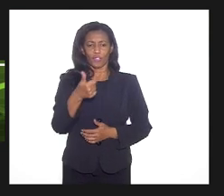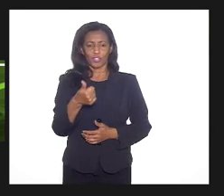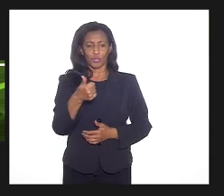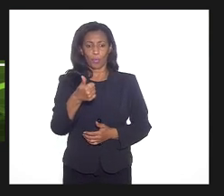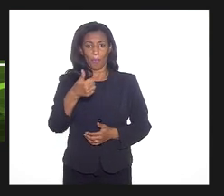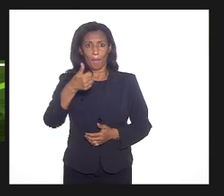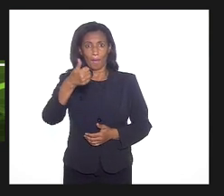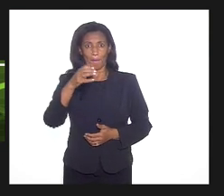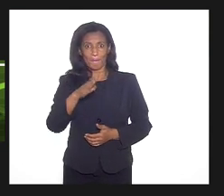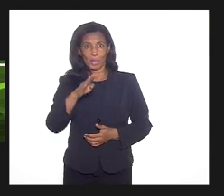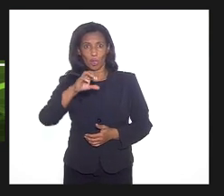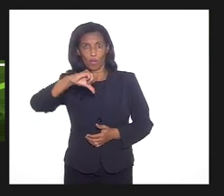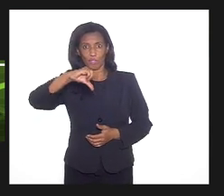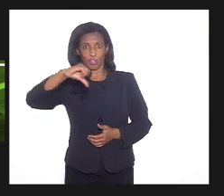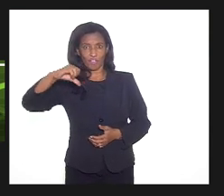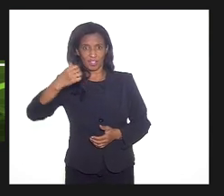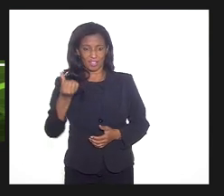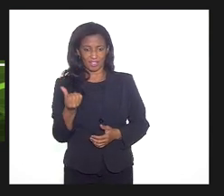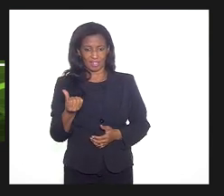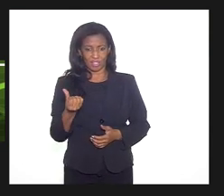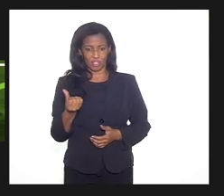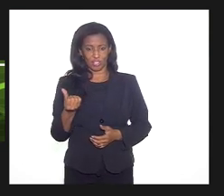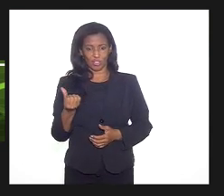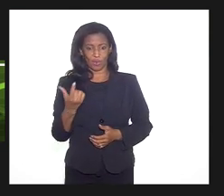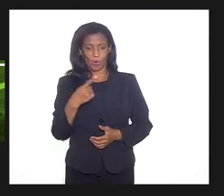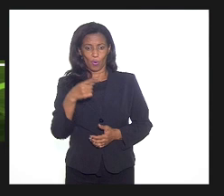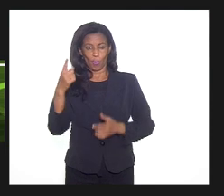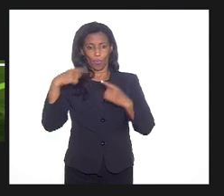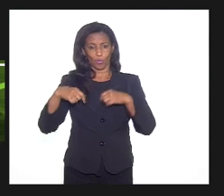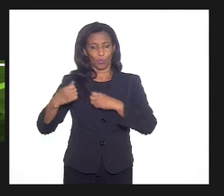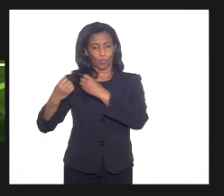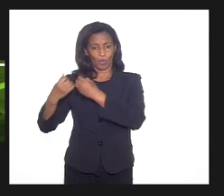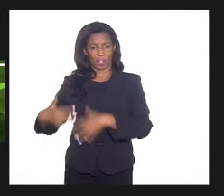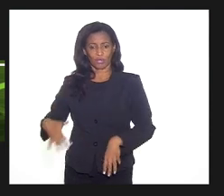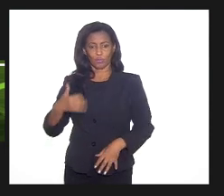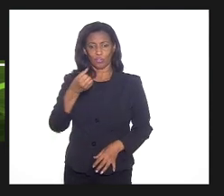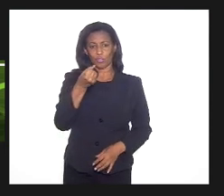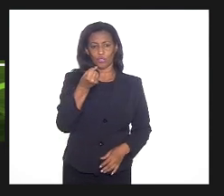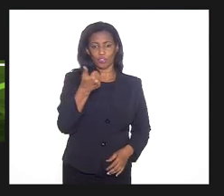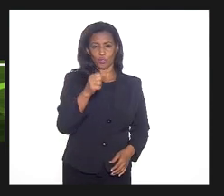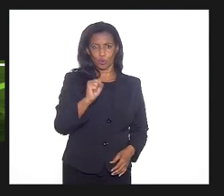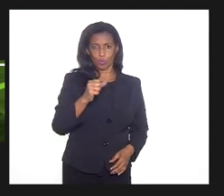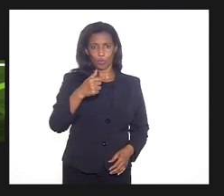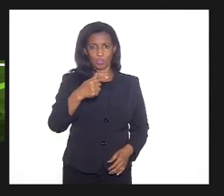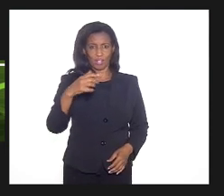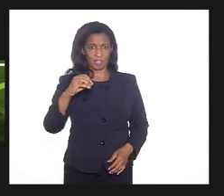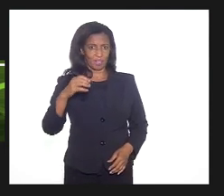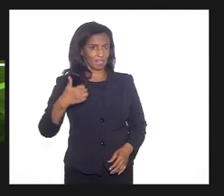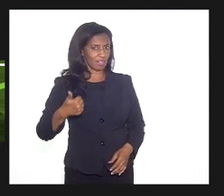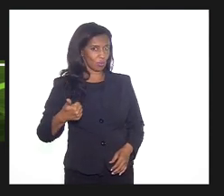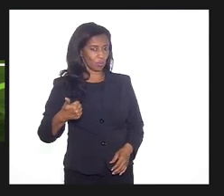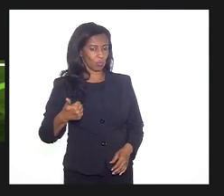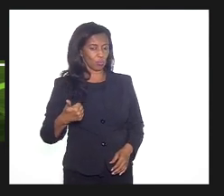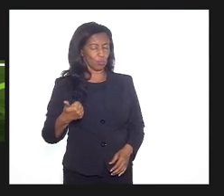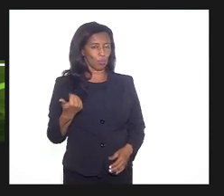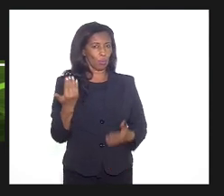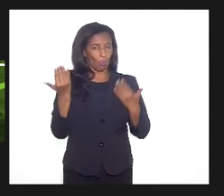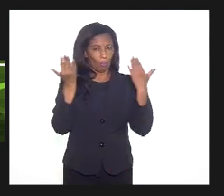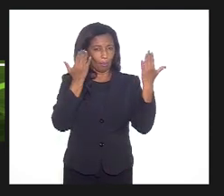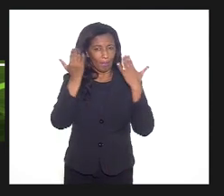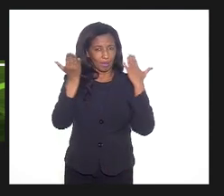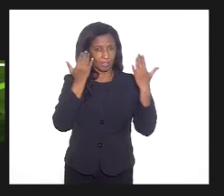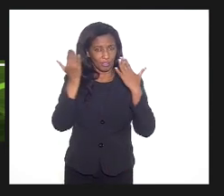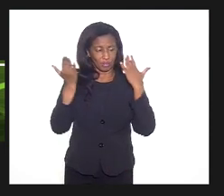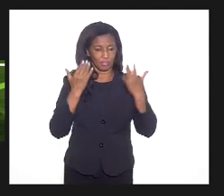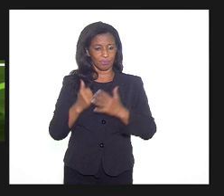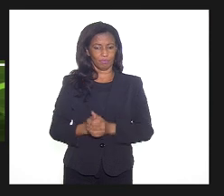21,986 bilhões contra uma despesa total de 18,701, né? O que faz, comparativamente